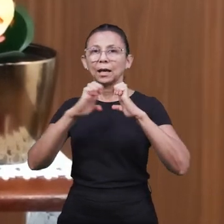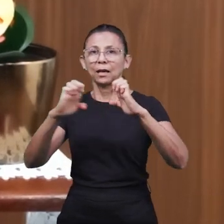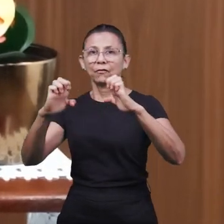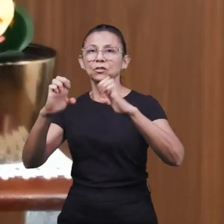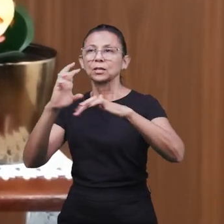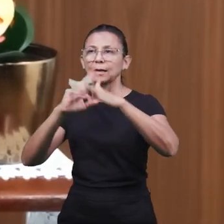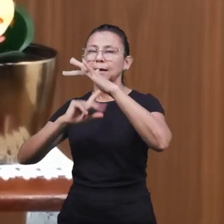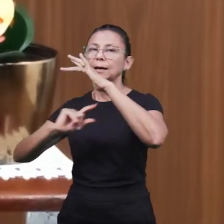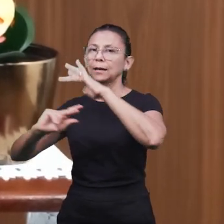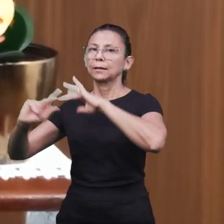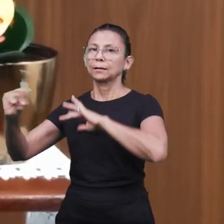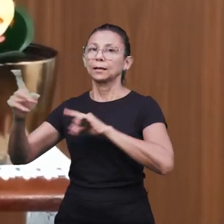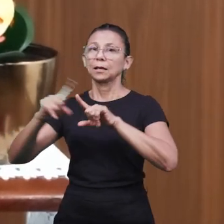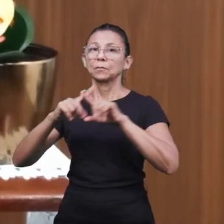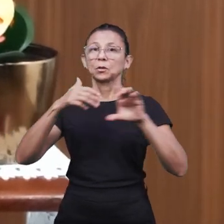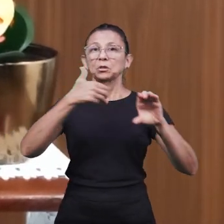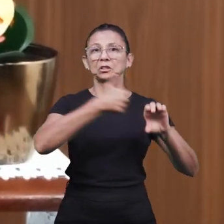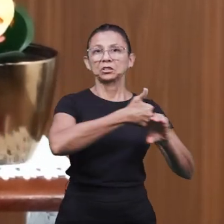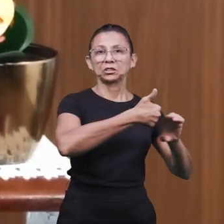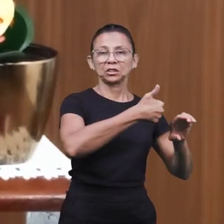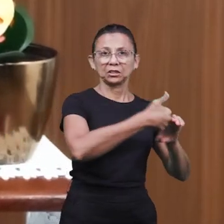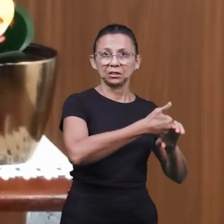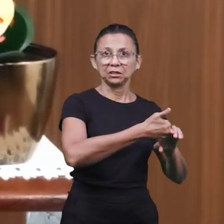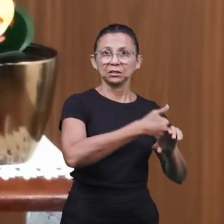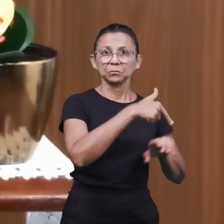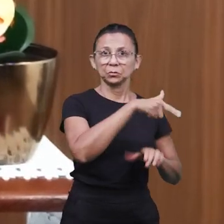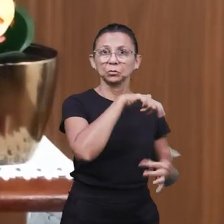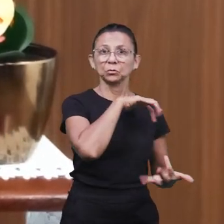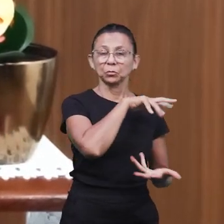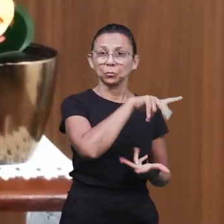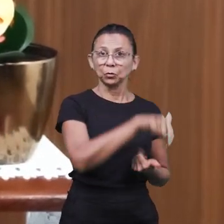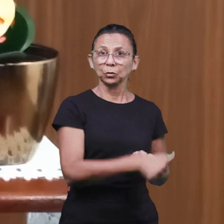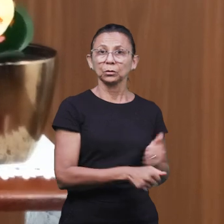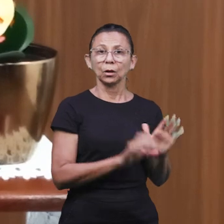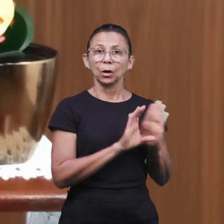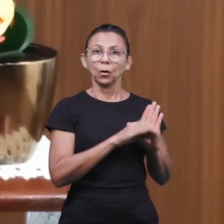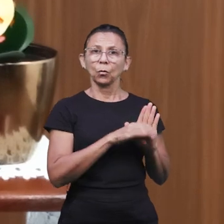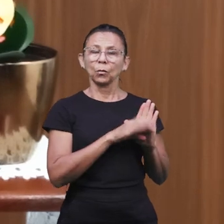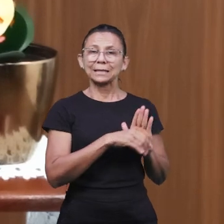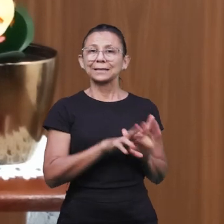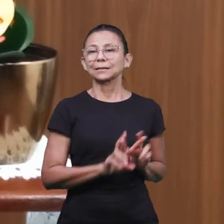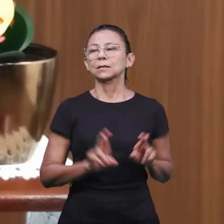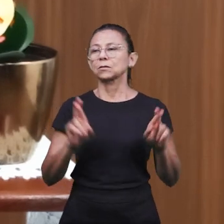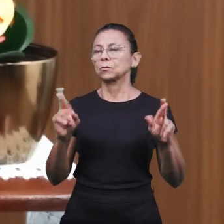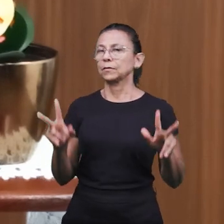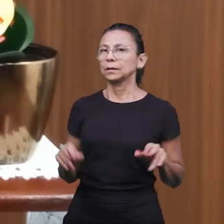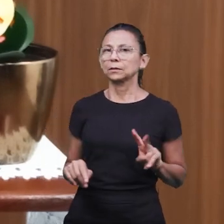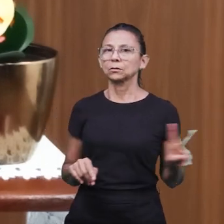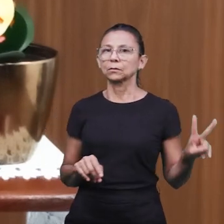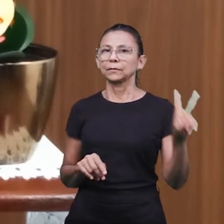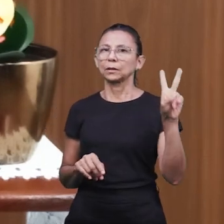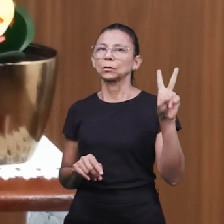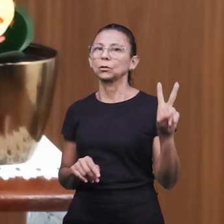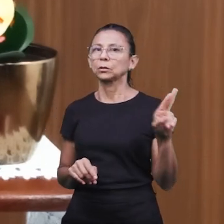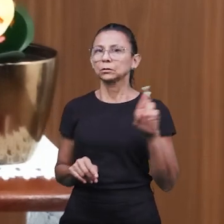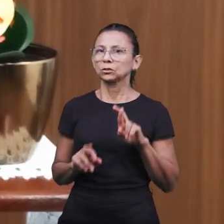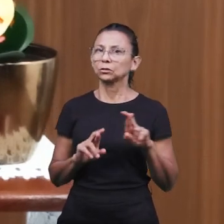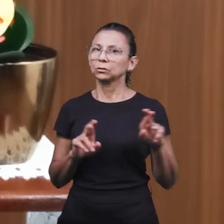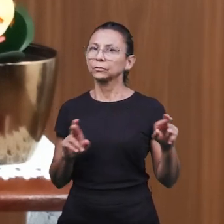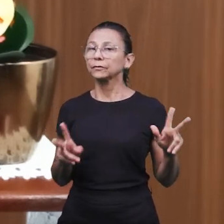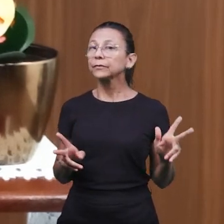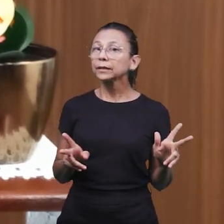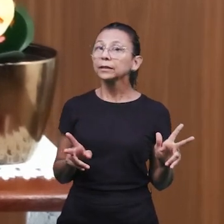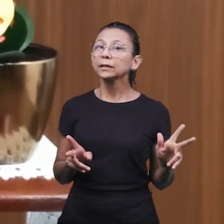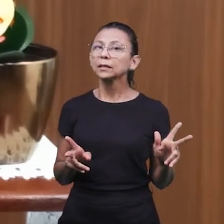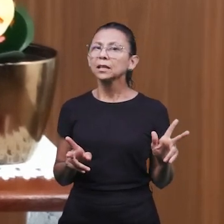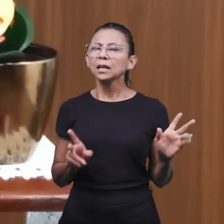Mas o cristianismo que está aí está vivendo um outro conceito, está vivendo um outro valor.